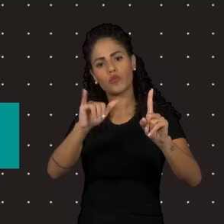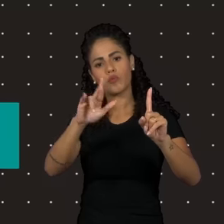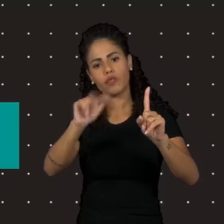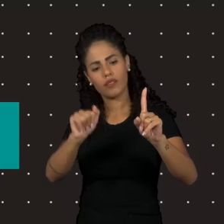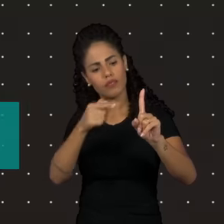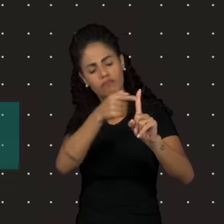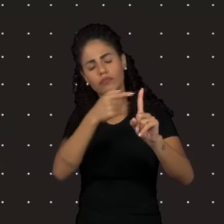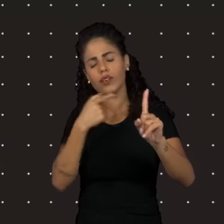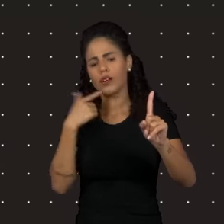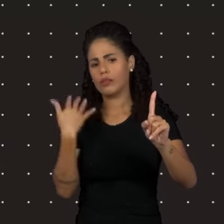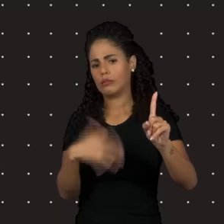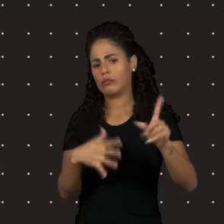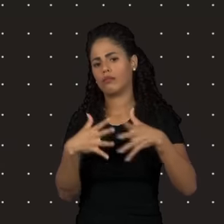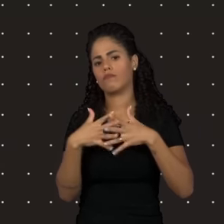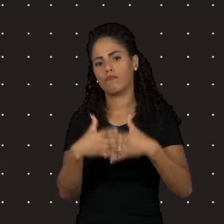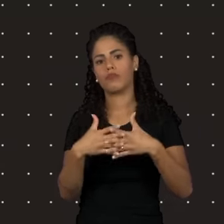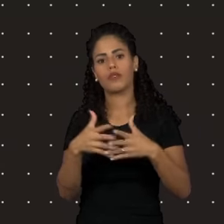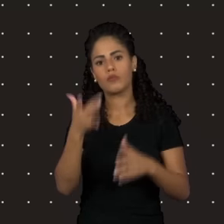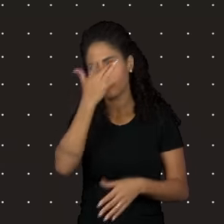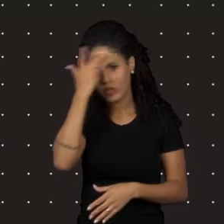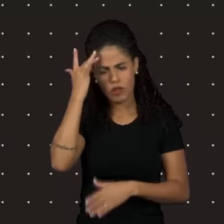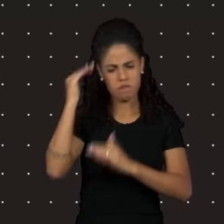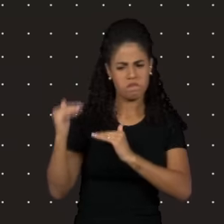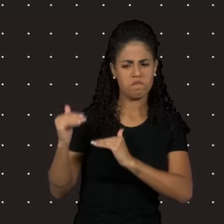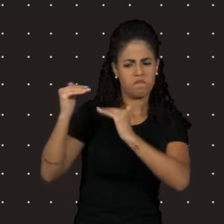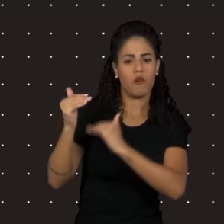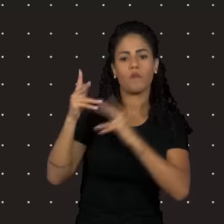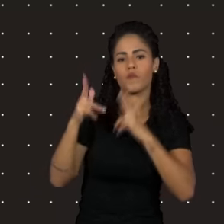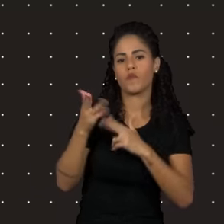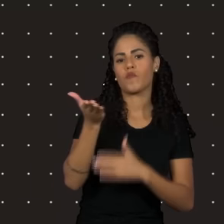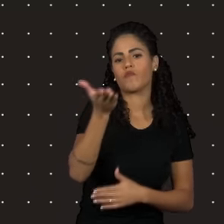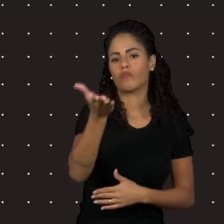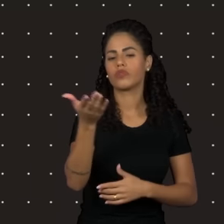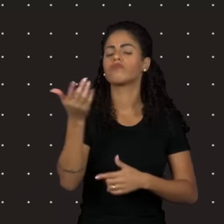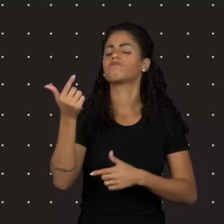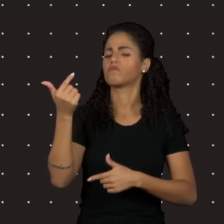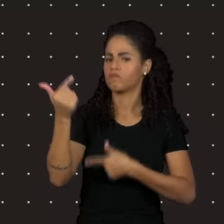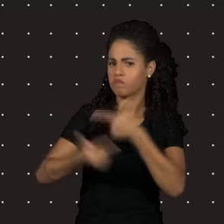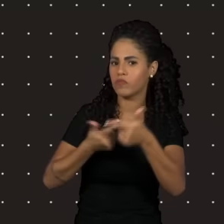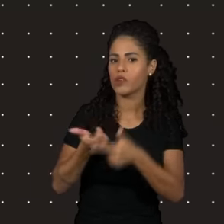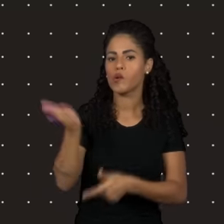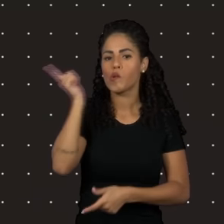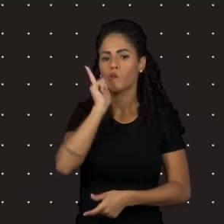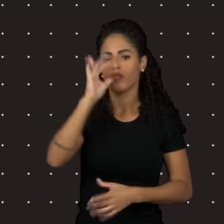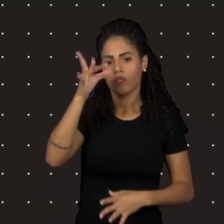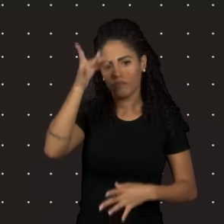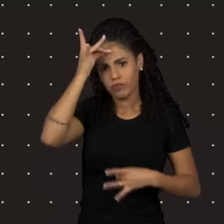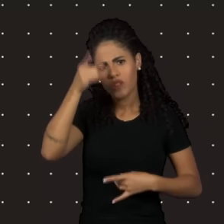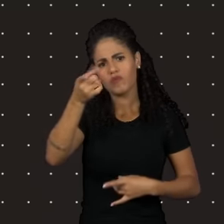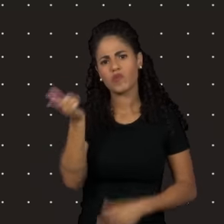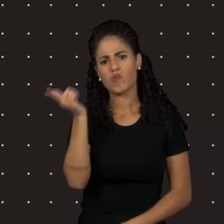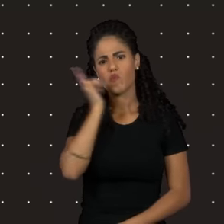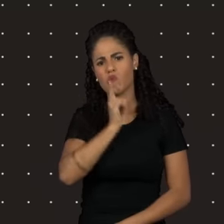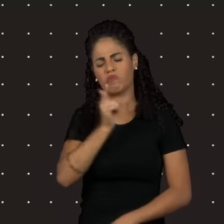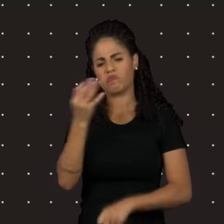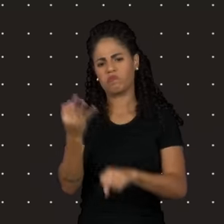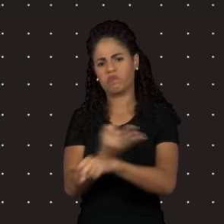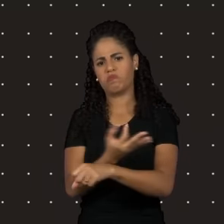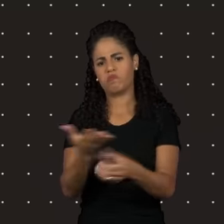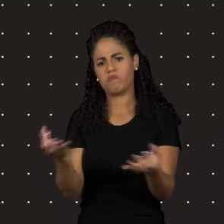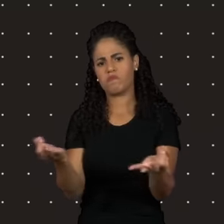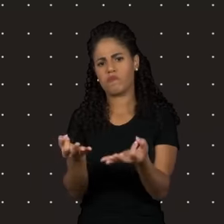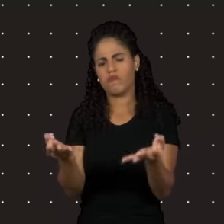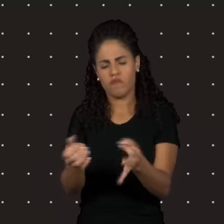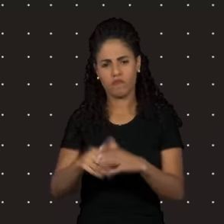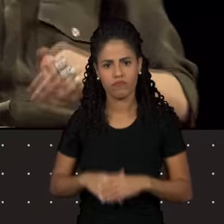eu acredito que somente grandes atrizes como você são capazes de interpretar essa personagem, e você fez isso. Então,